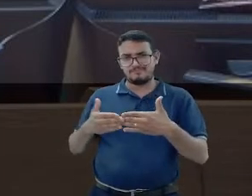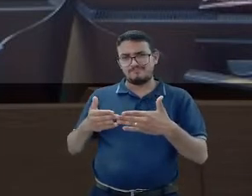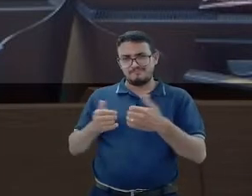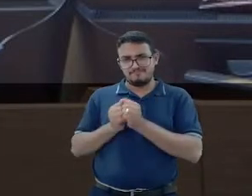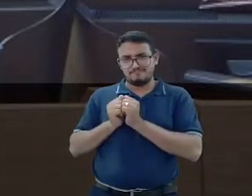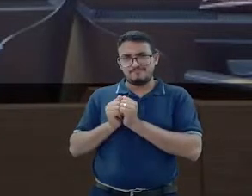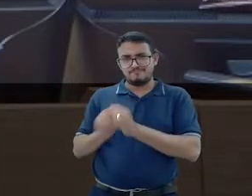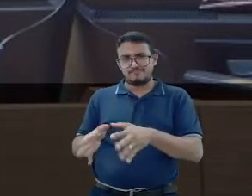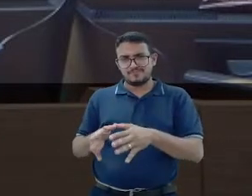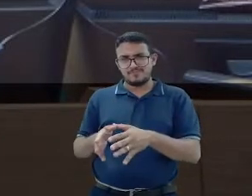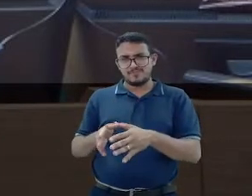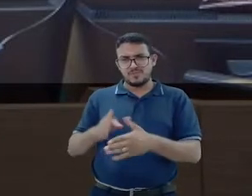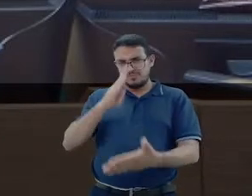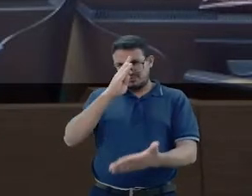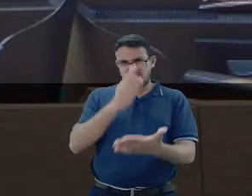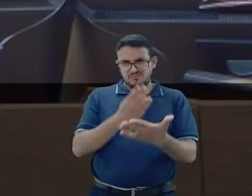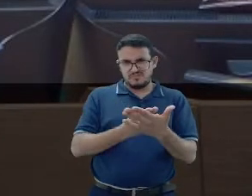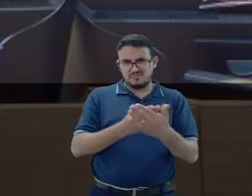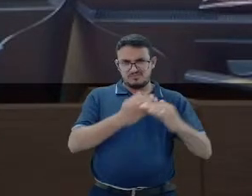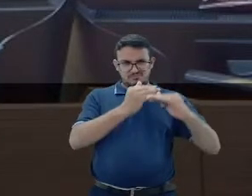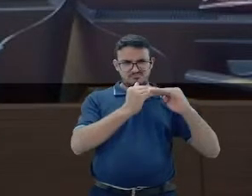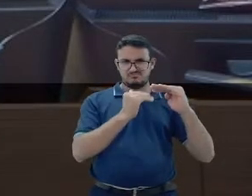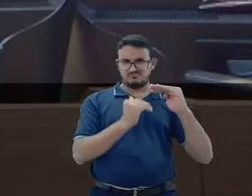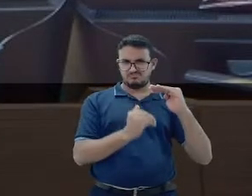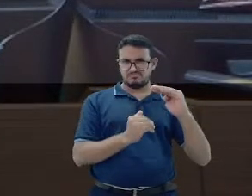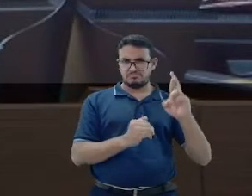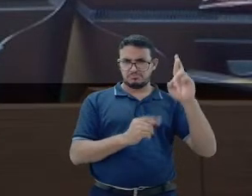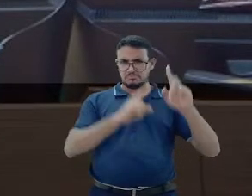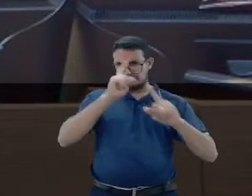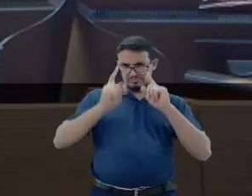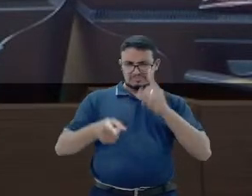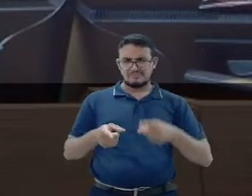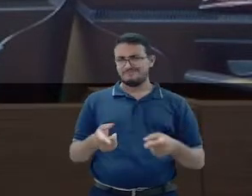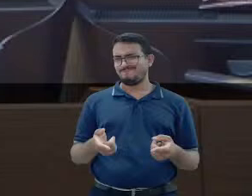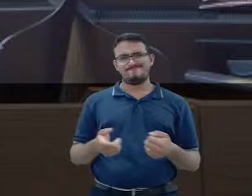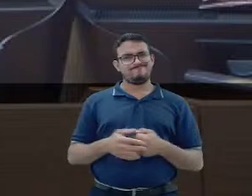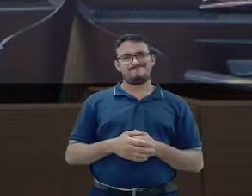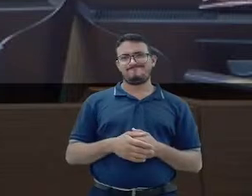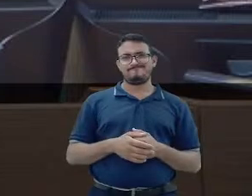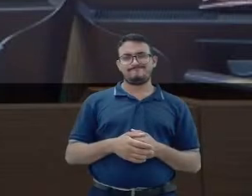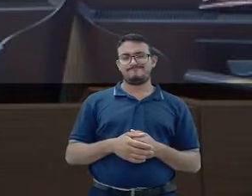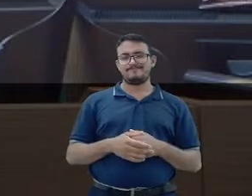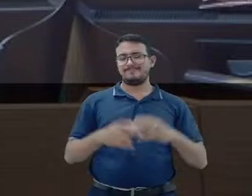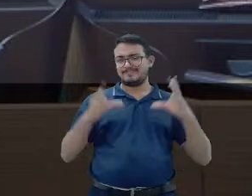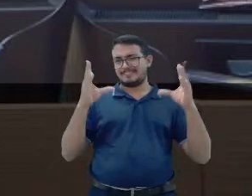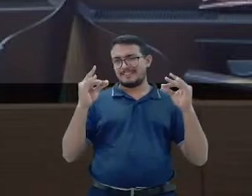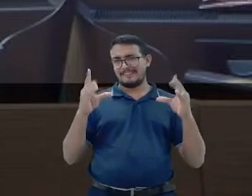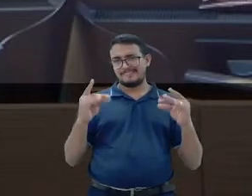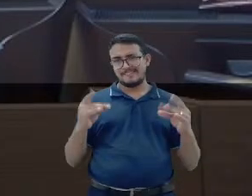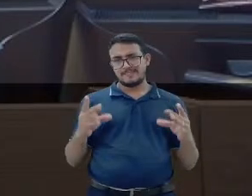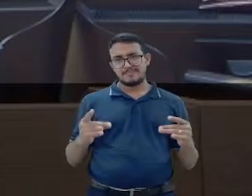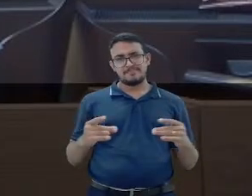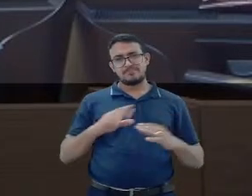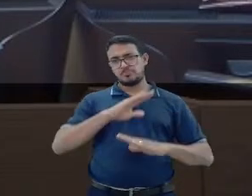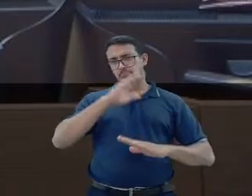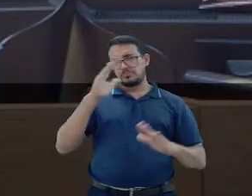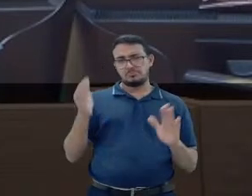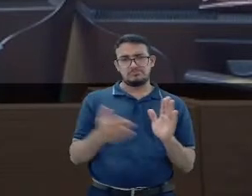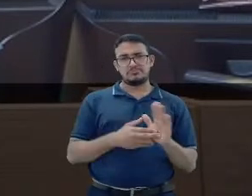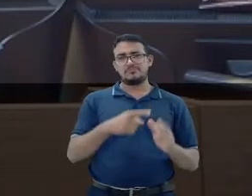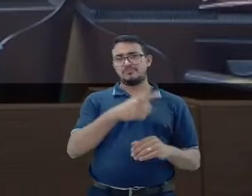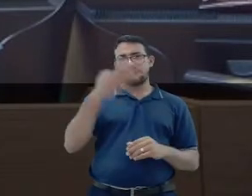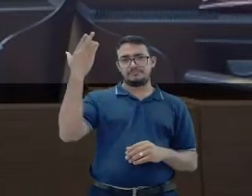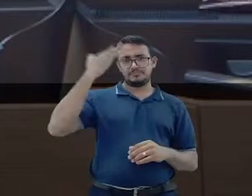subordinação que deve existir na relação empregatícia. Por todos esses aspectos, não vislumbro na prova oral